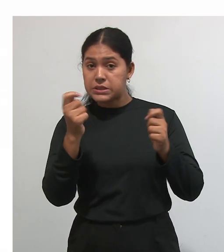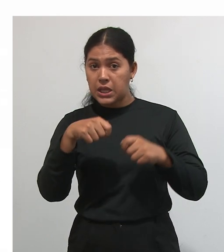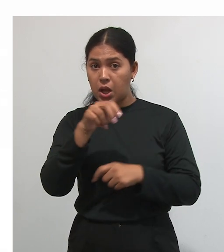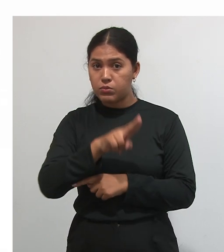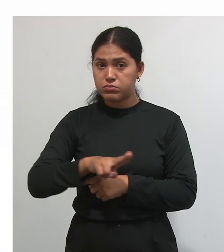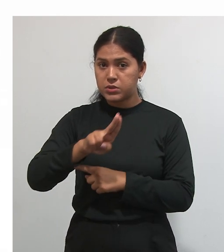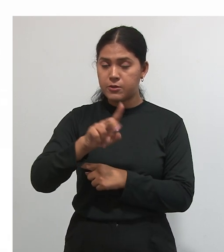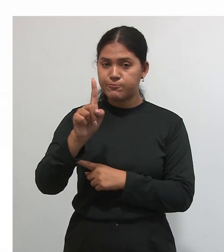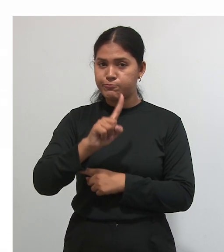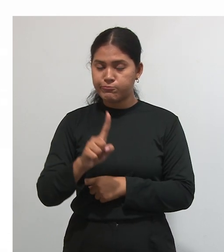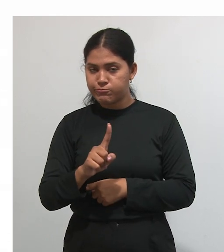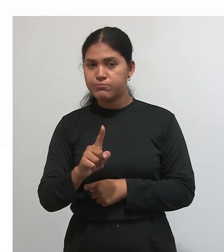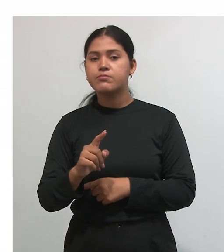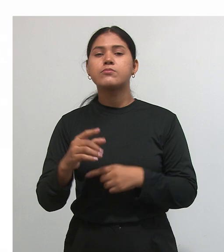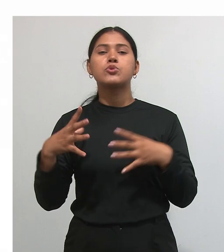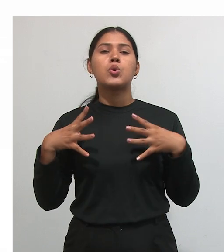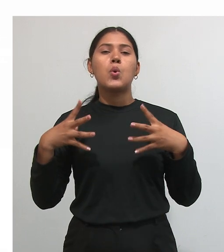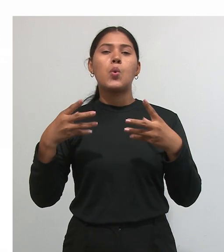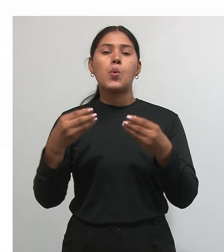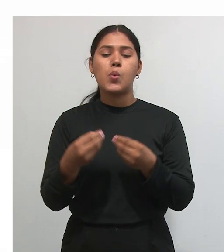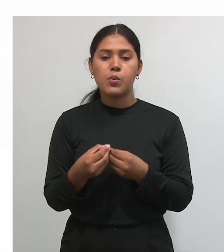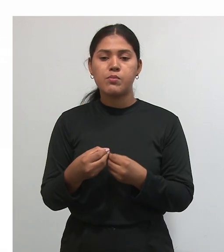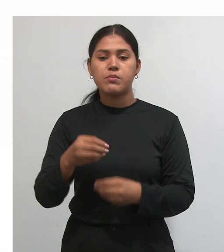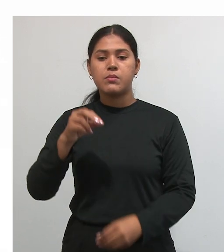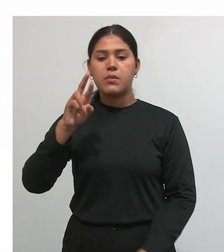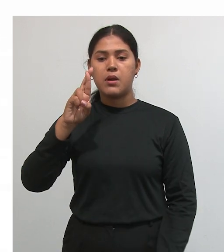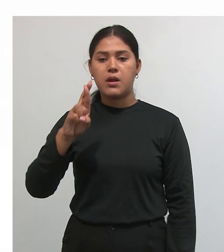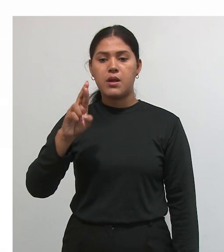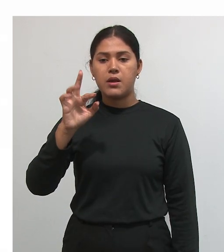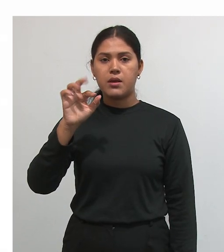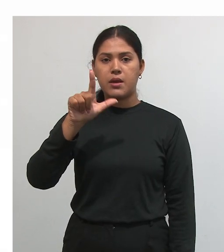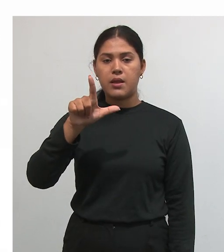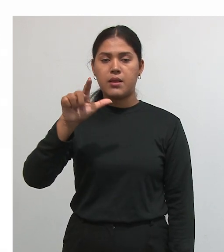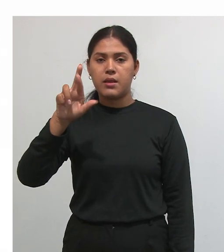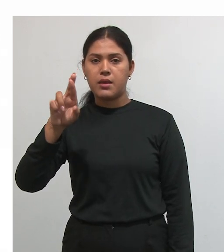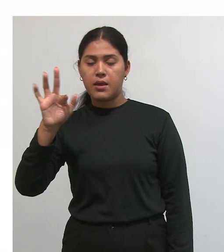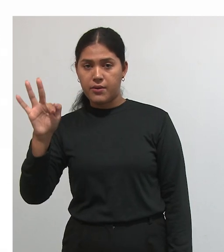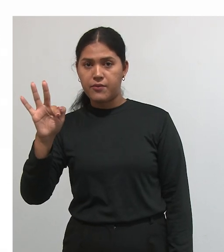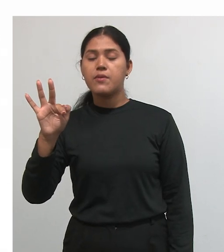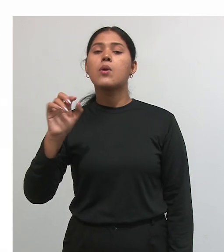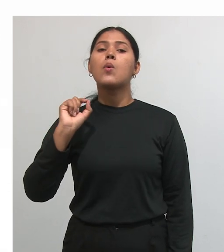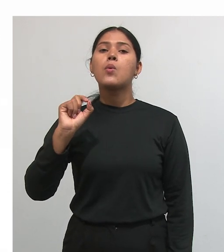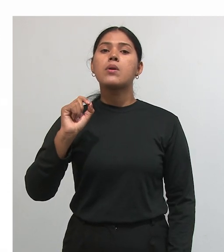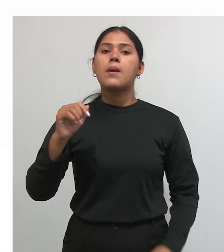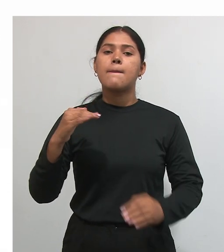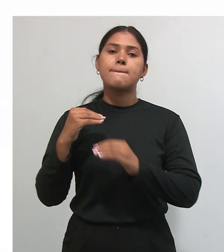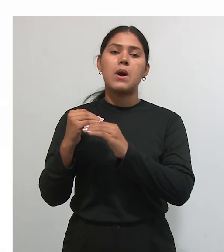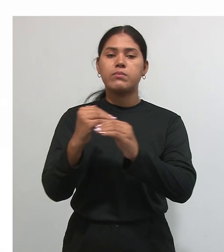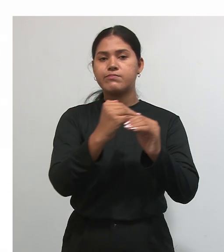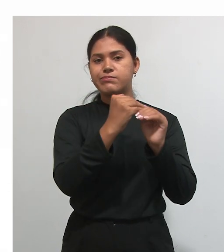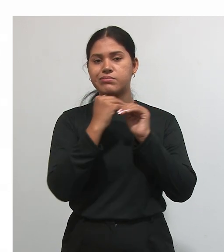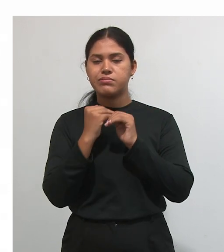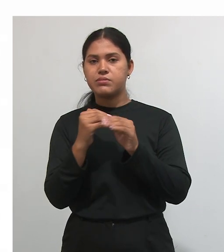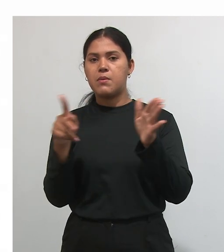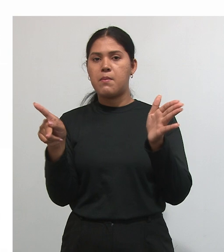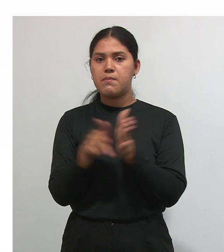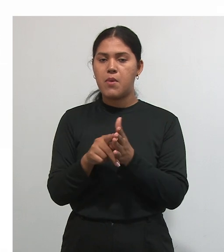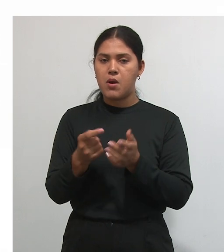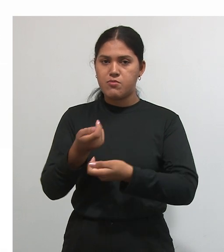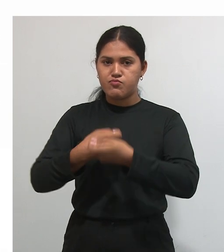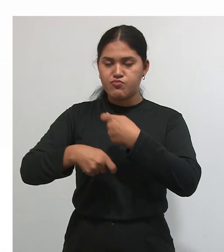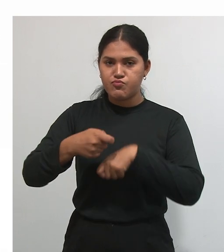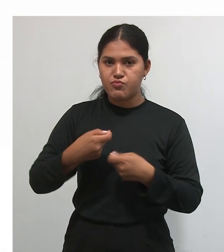residual. Aqui também temos a LRF aqui que ela busca o quê? Padronizar, no caso, os procedimentos de